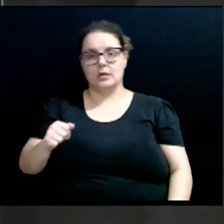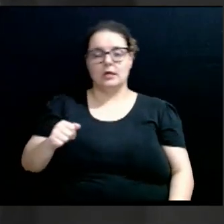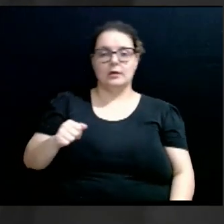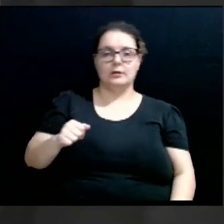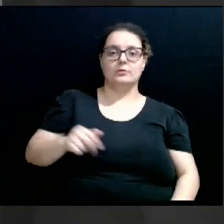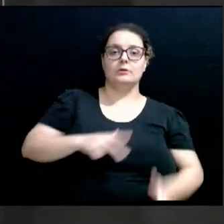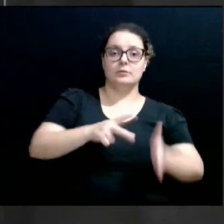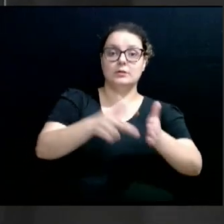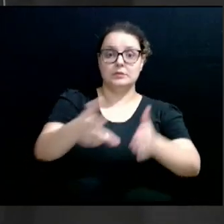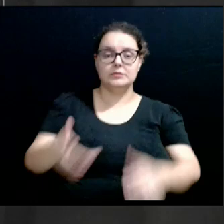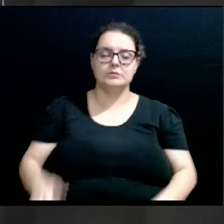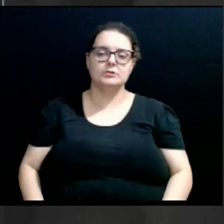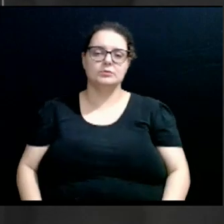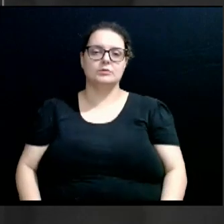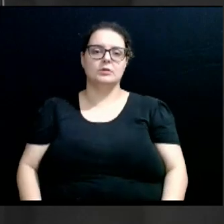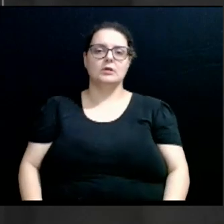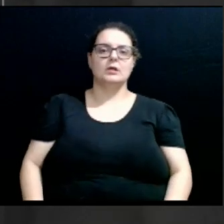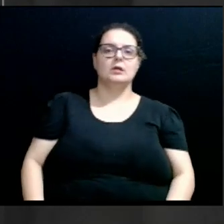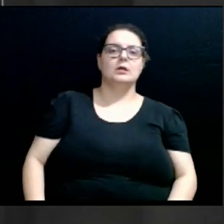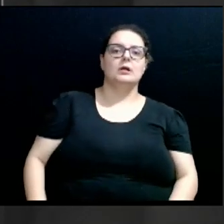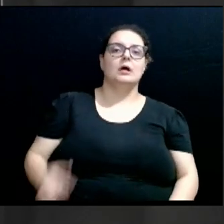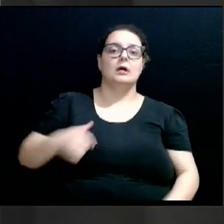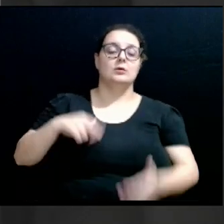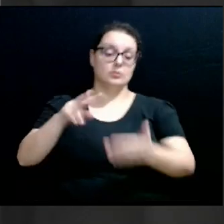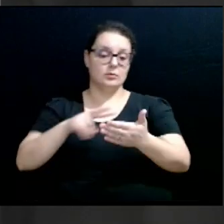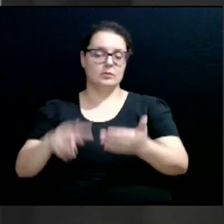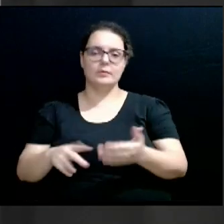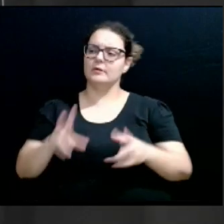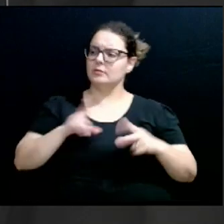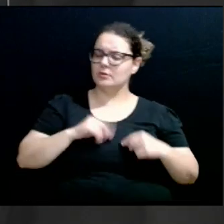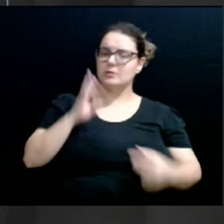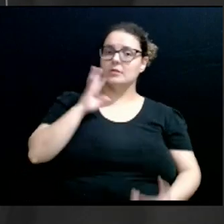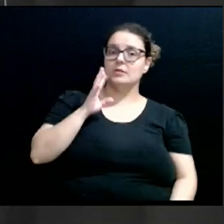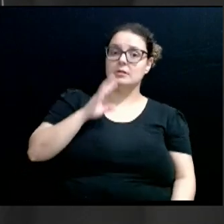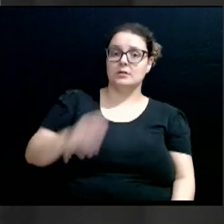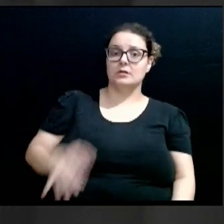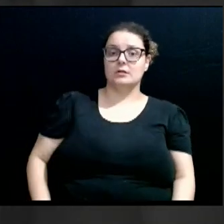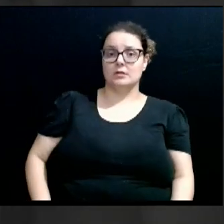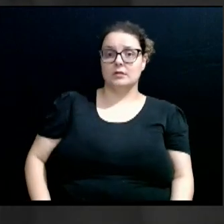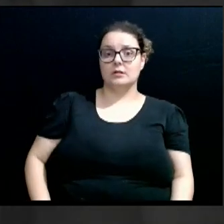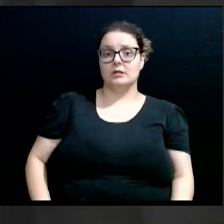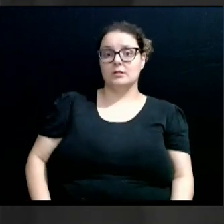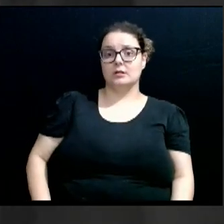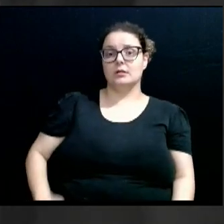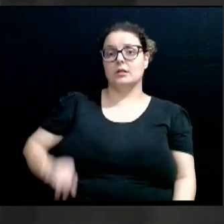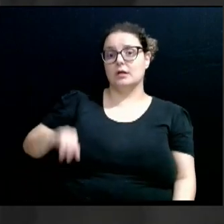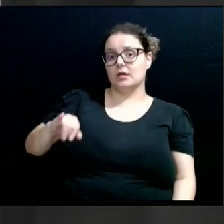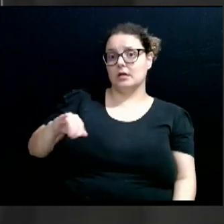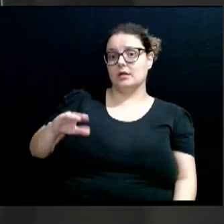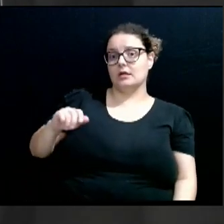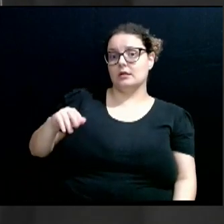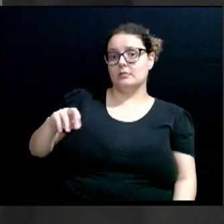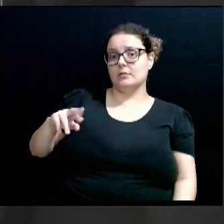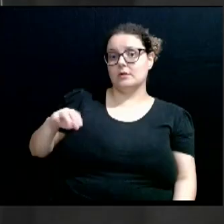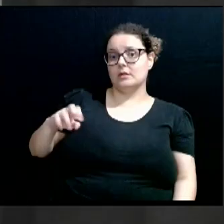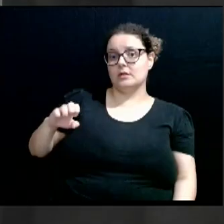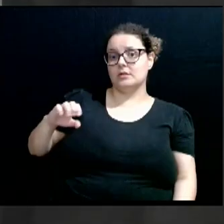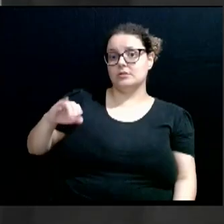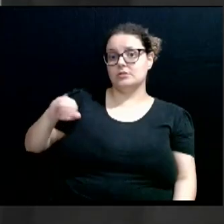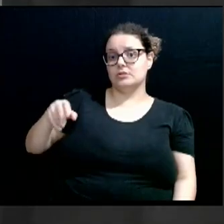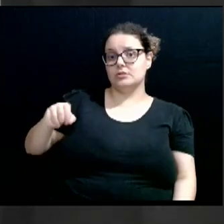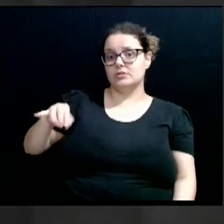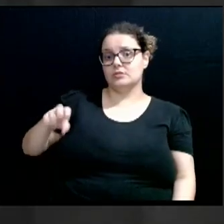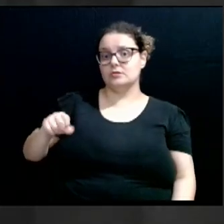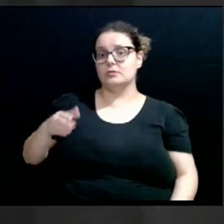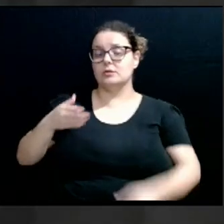esse negócio de livro, né? E Carolina Maria de Jesus, que eu achei na biblioteca da escola. Entrei um dia para procurar e eu não